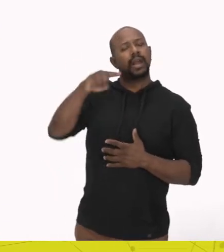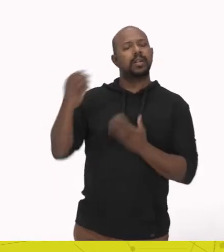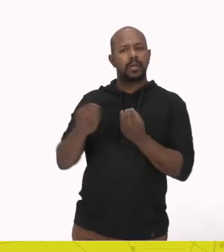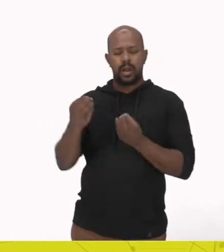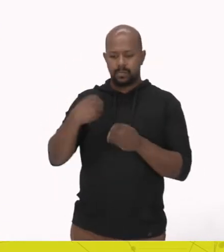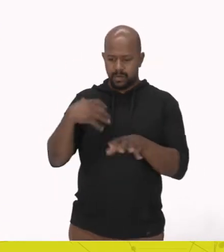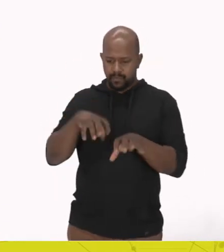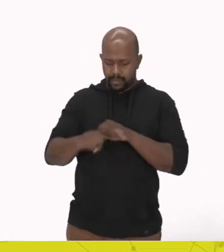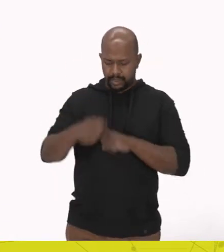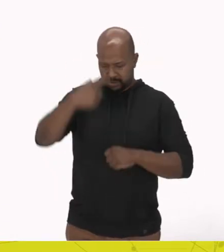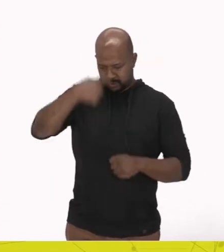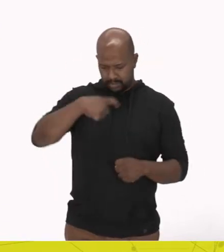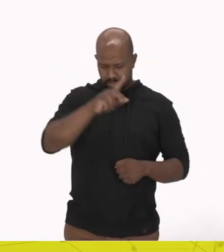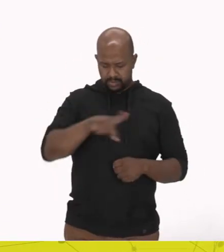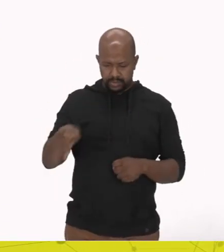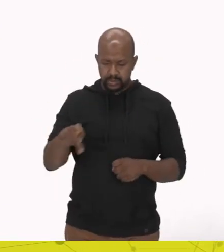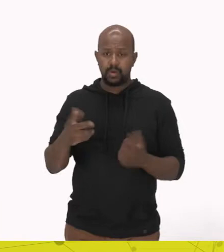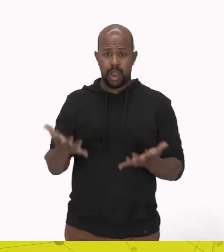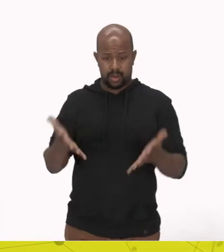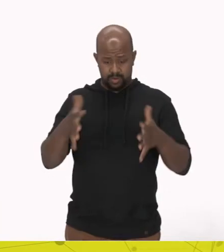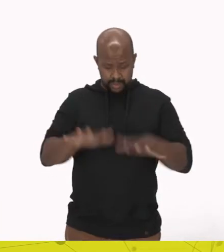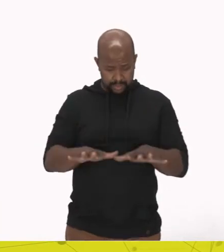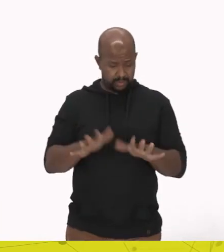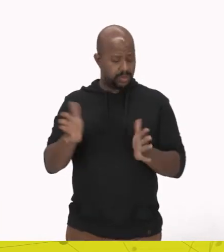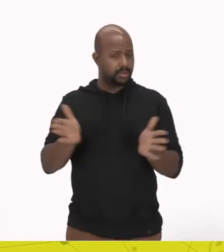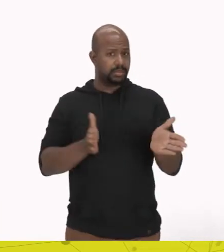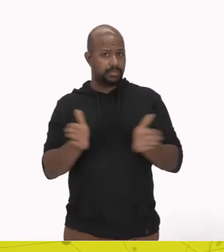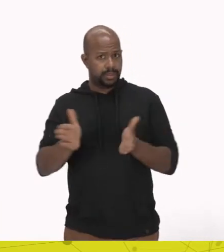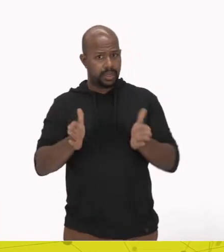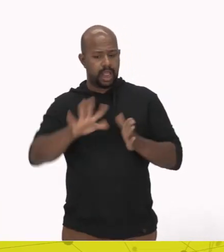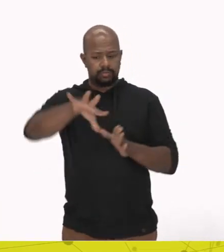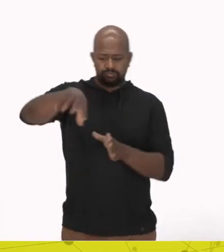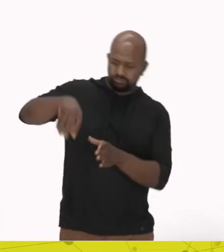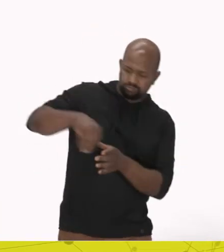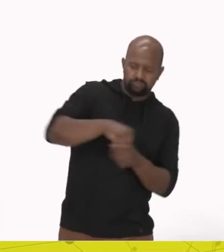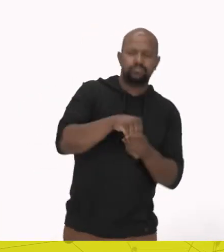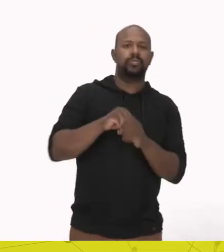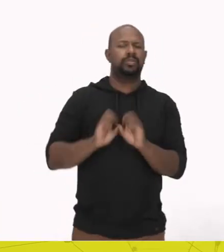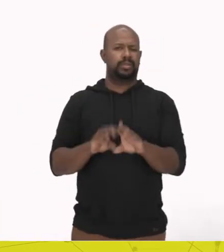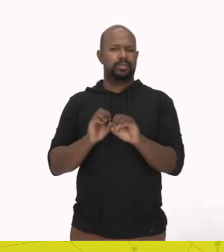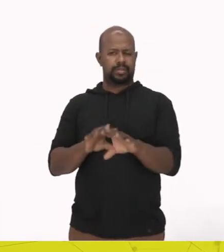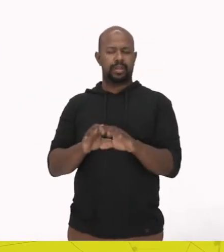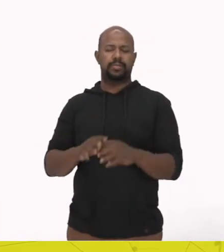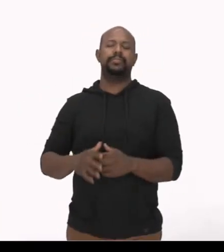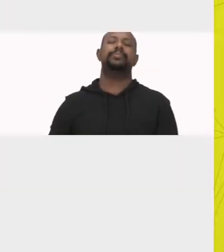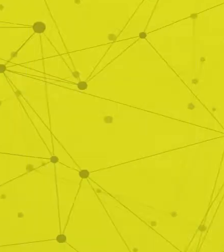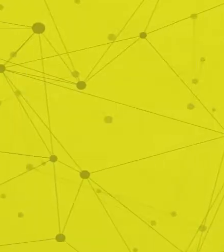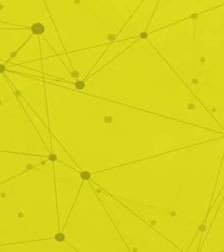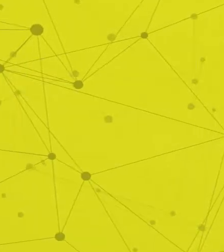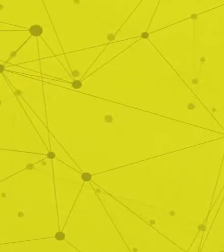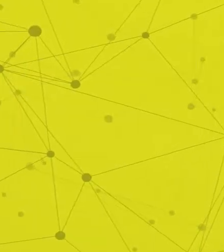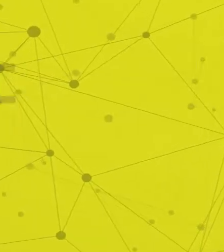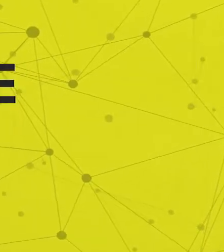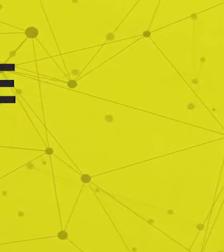para a formação docente com a inclusão e a acessibilidade no meio educacional.